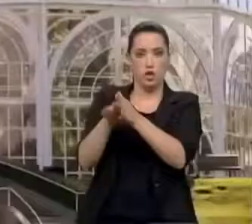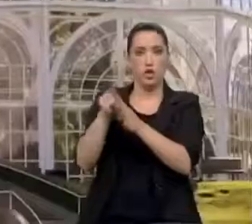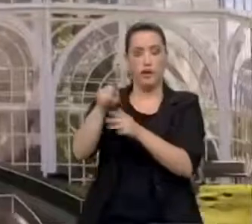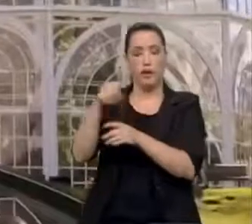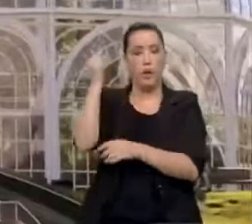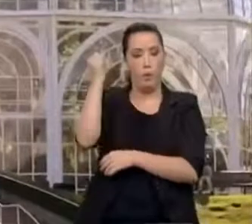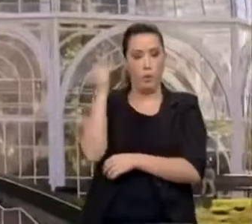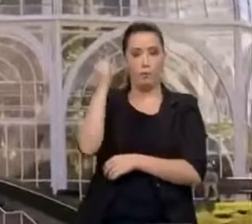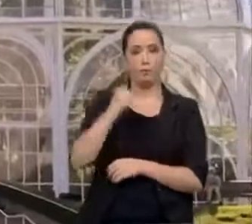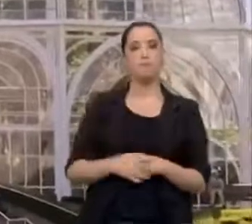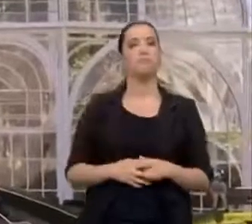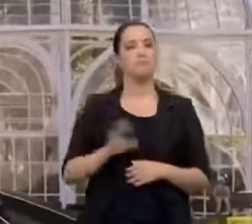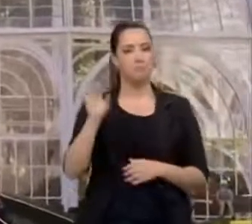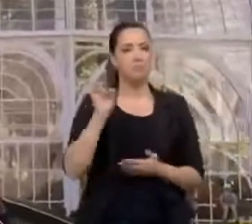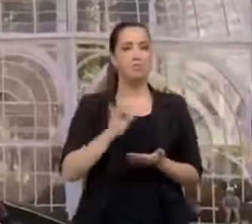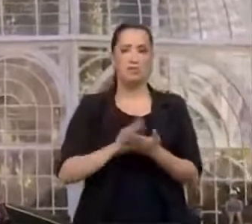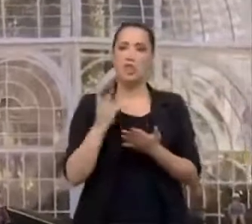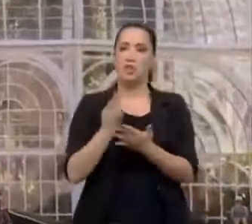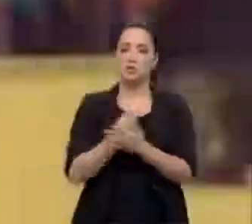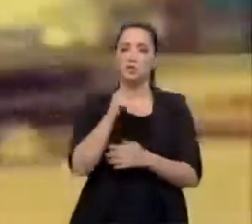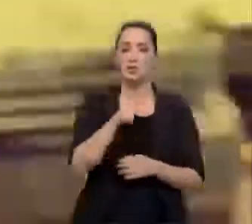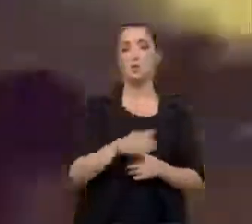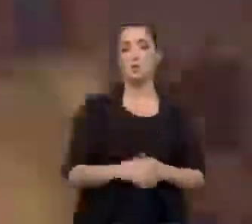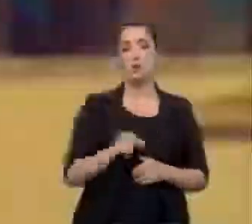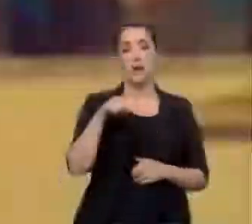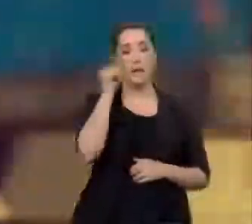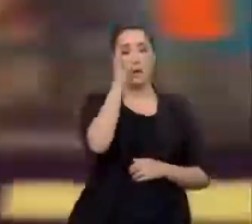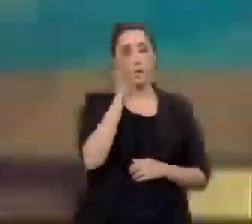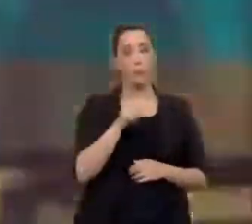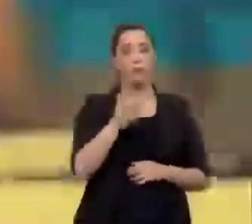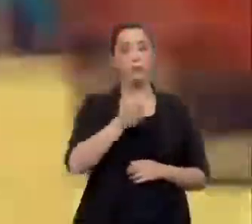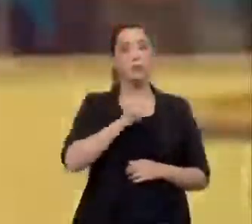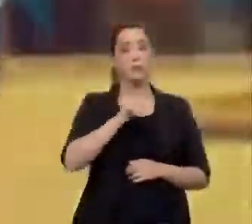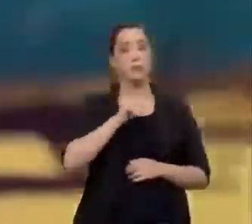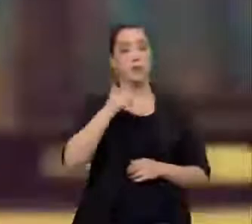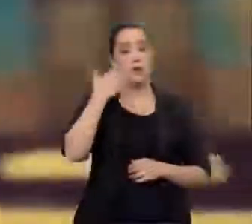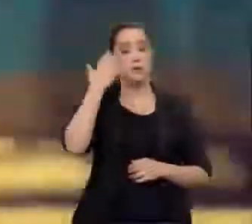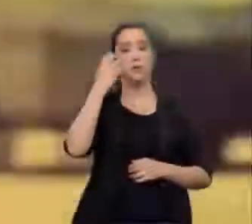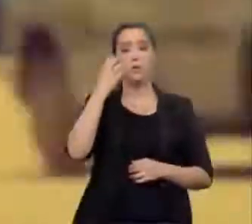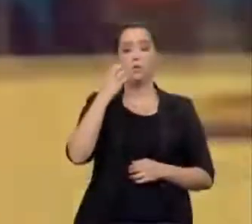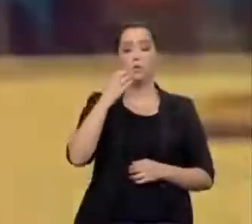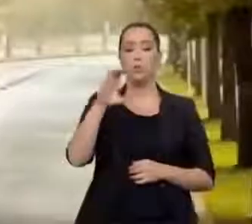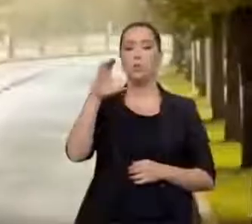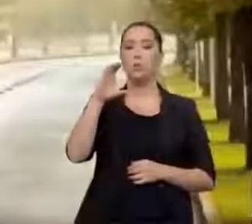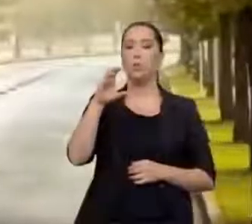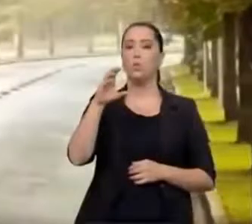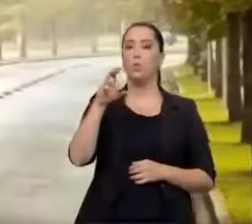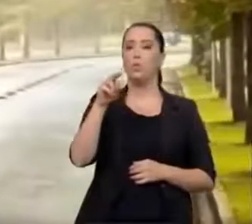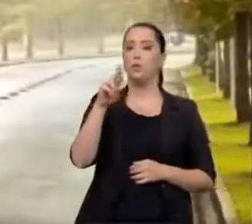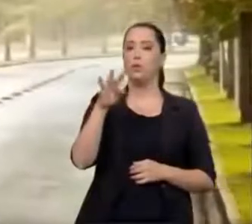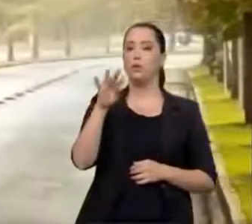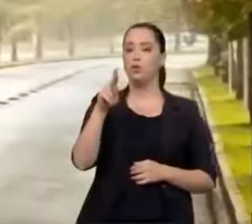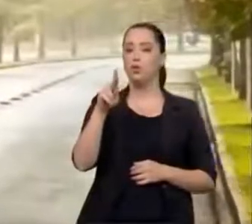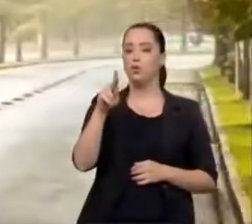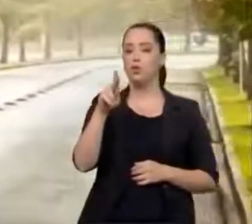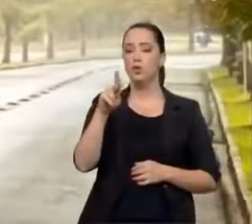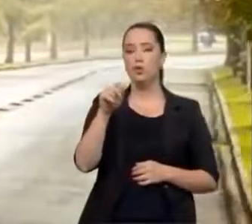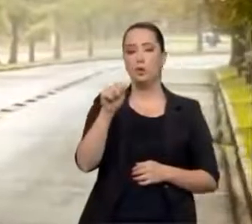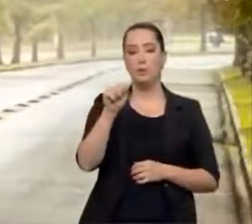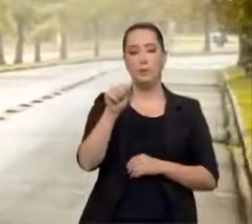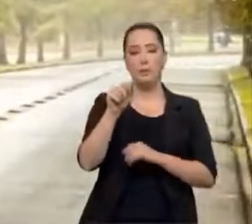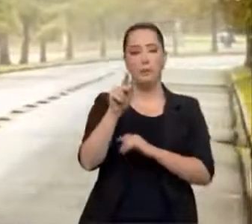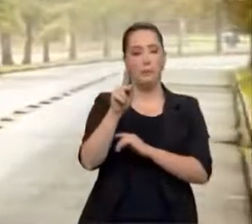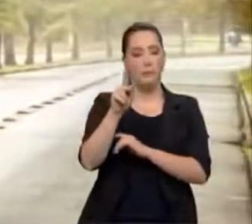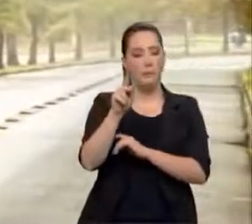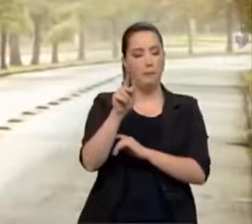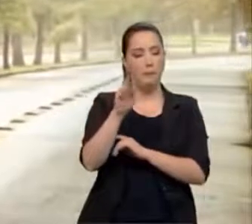mesmo? No Brasil, temos Curitiba como referência no quesito transporte público. Parte de sua frota é composta por